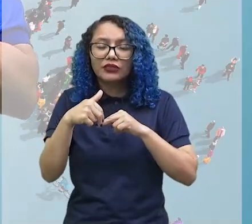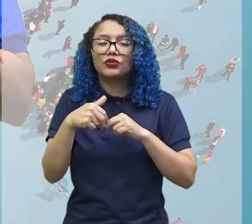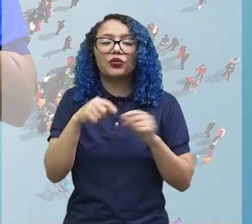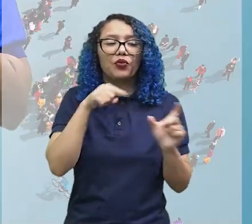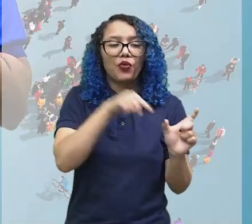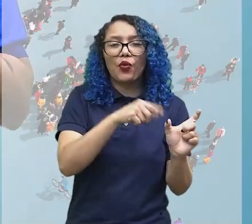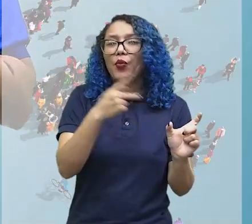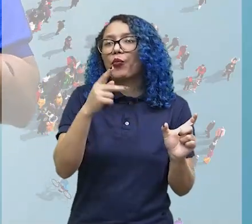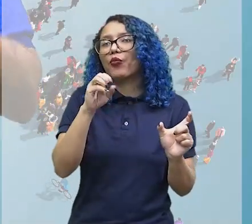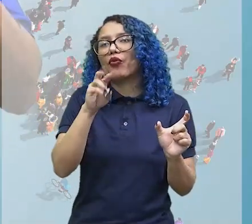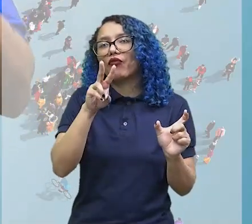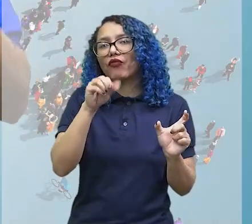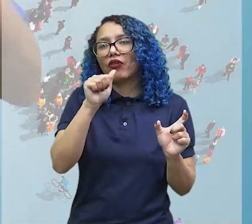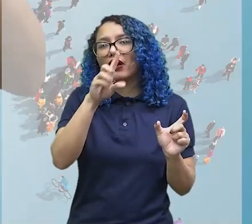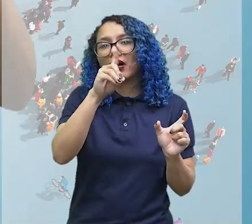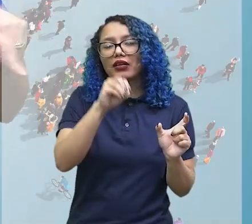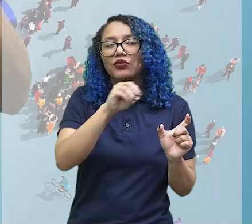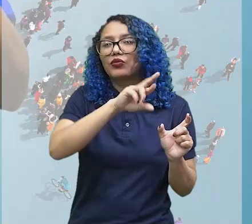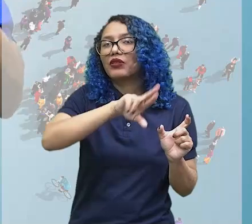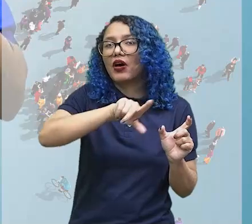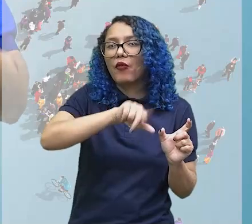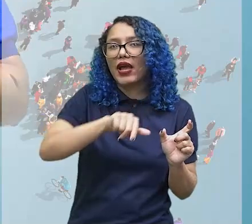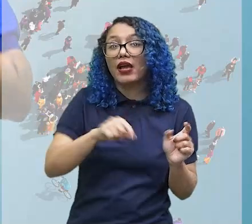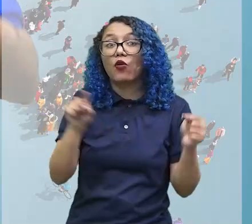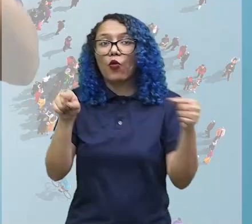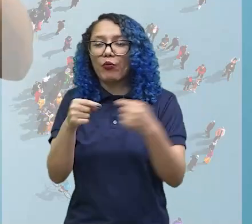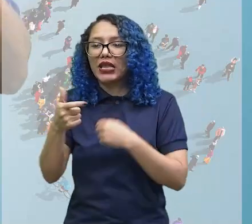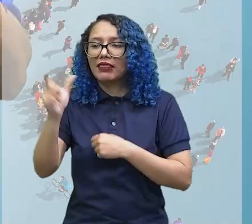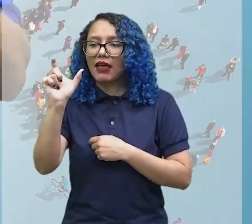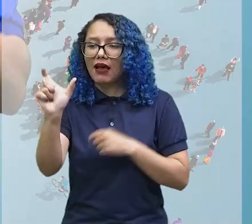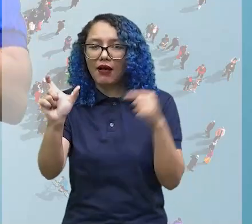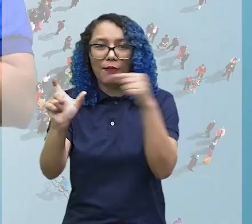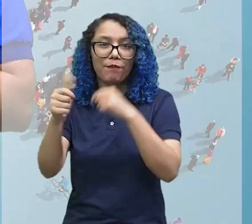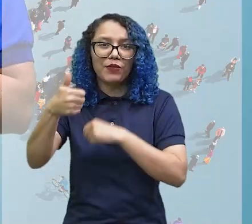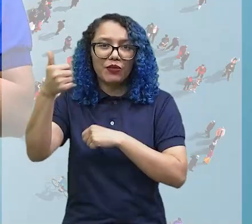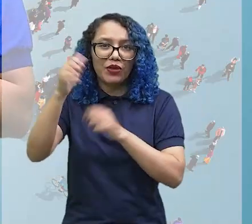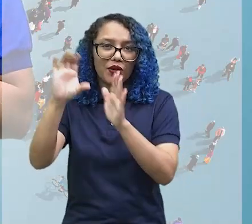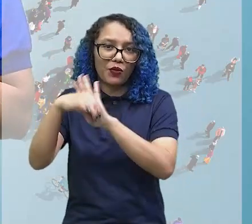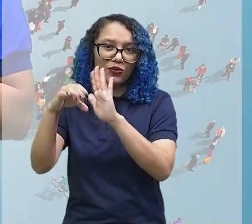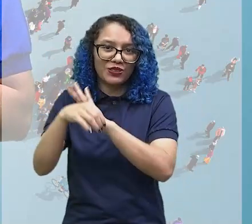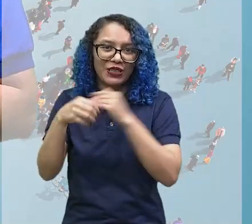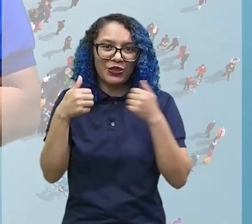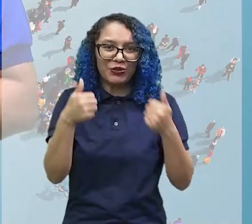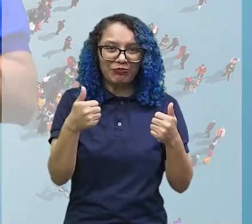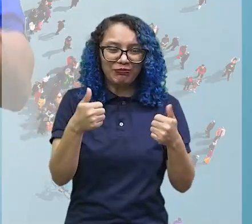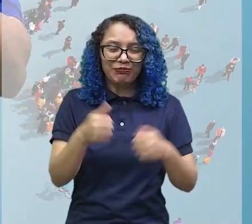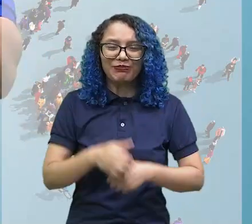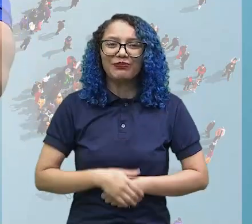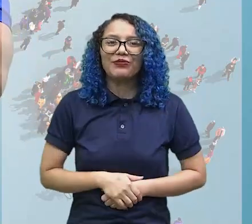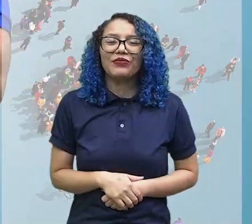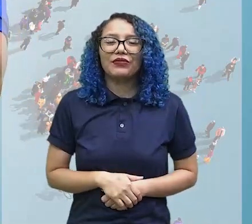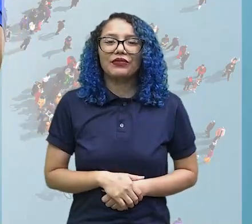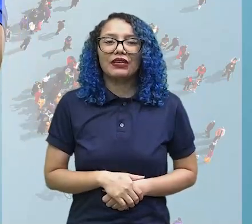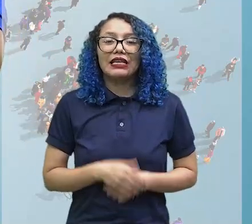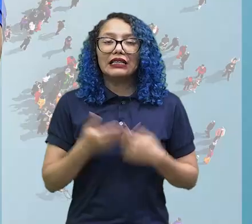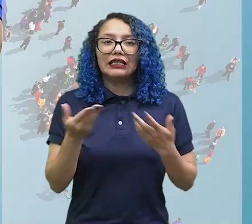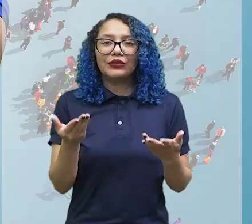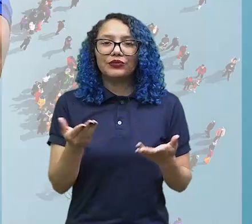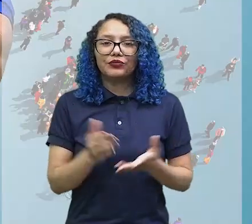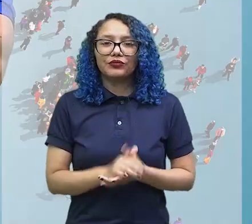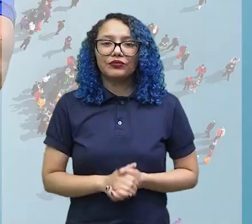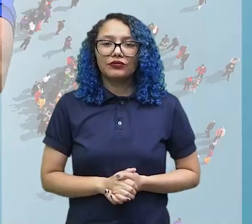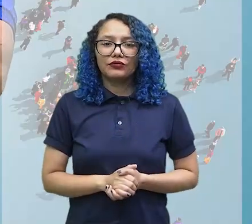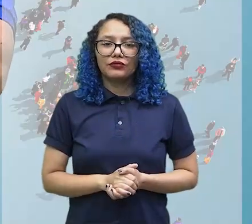Brasil ele não seja povoado, mas sim populoso por conta da quantidade de habitantes, tá bom? Então, qual vai